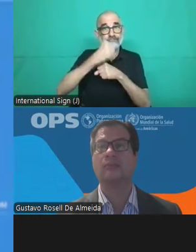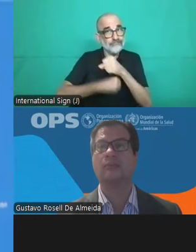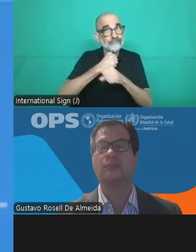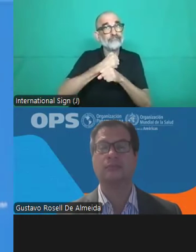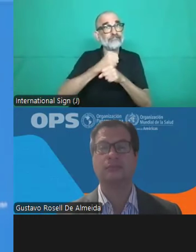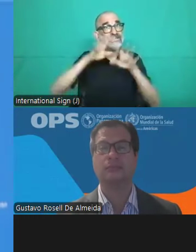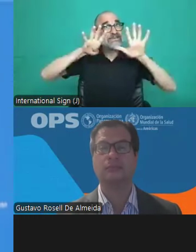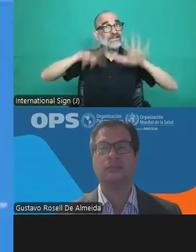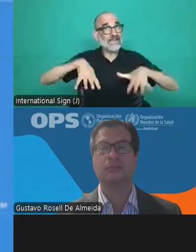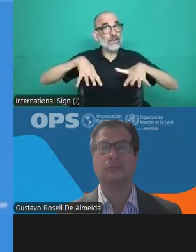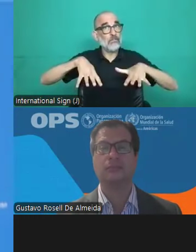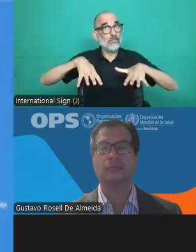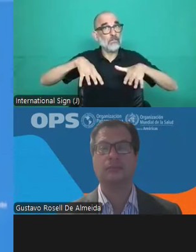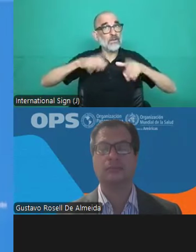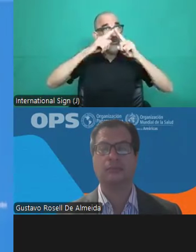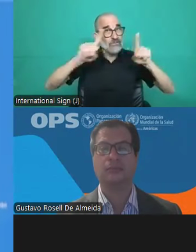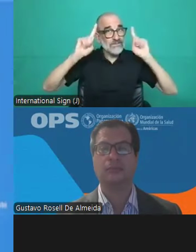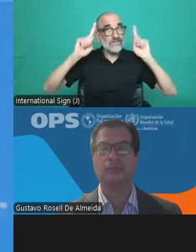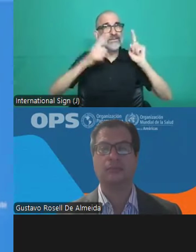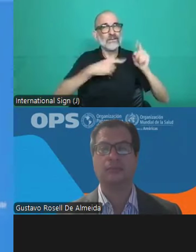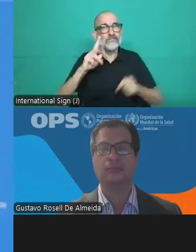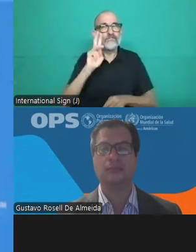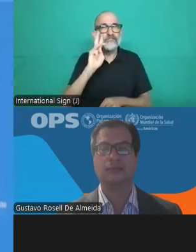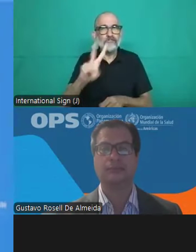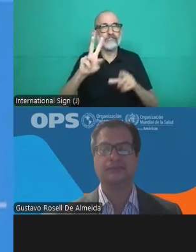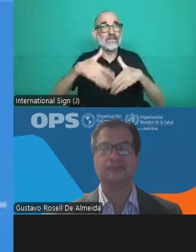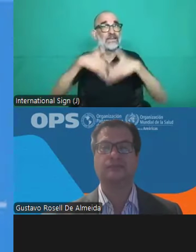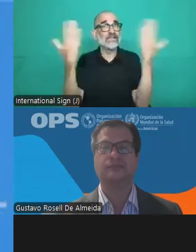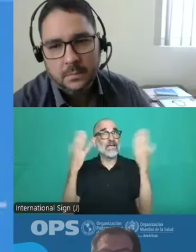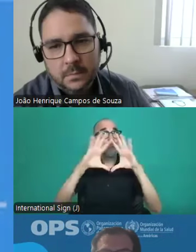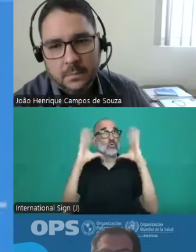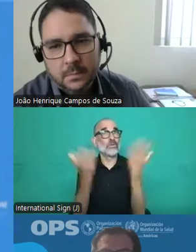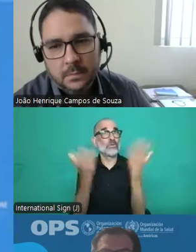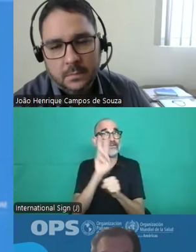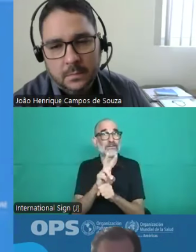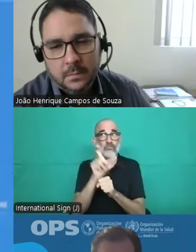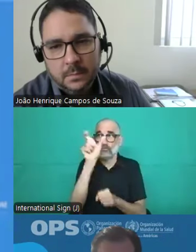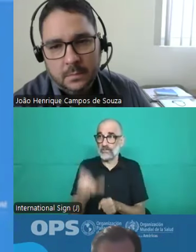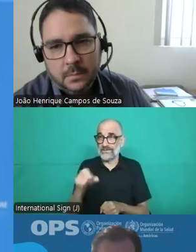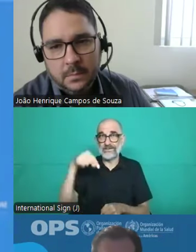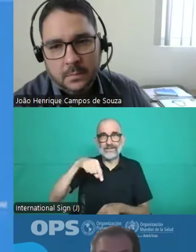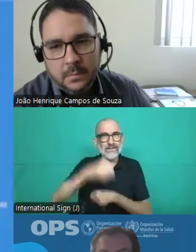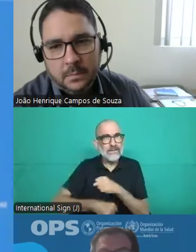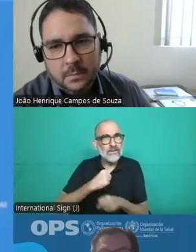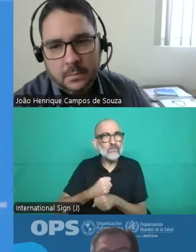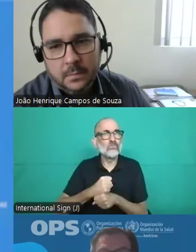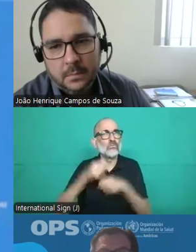comemoramos o Dia de Segurança Internacional do Paciente. Esse ano o tema principal é